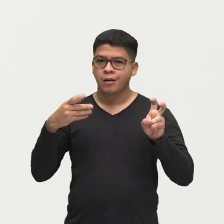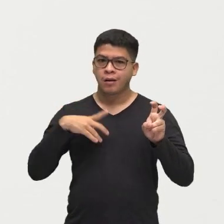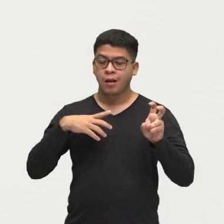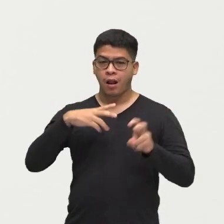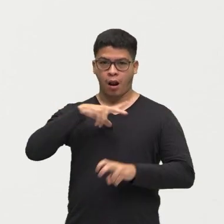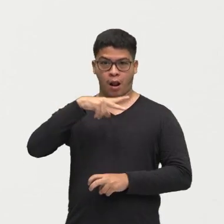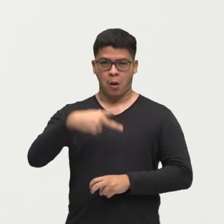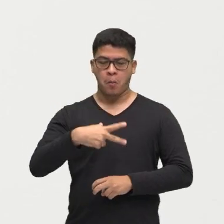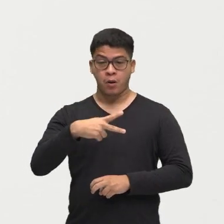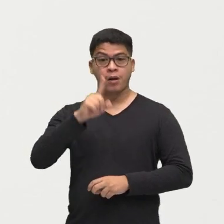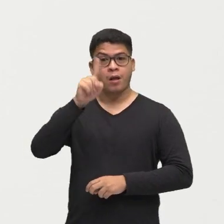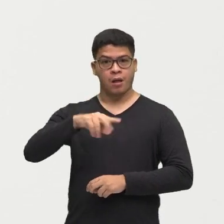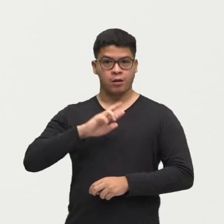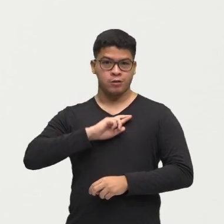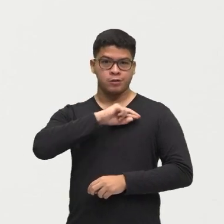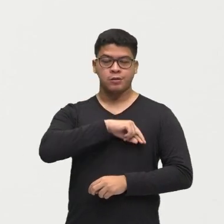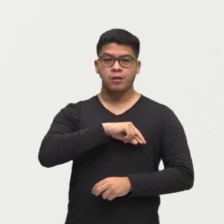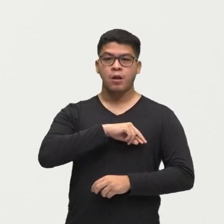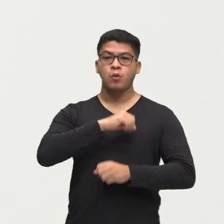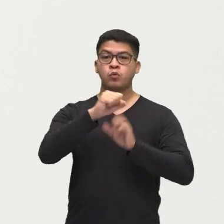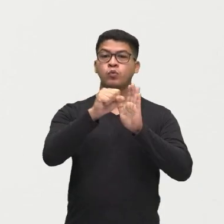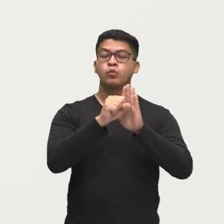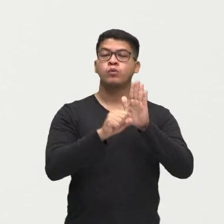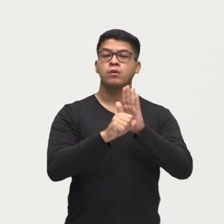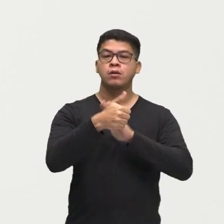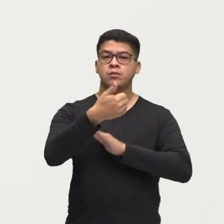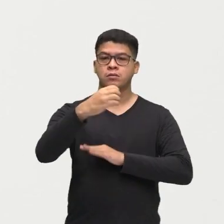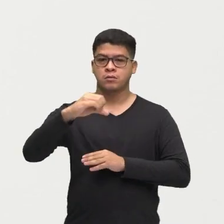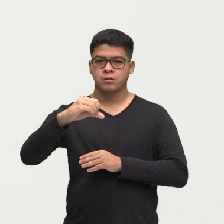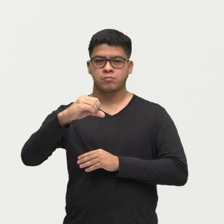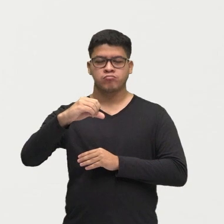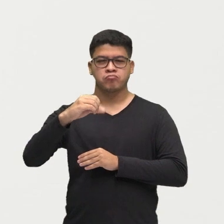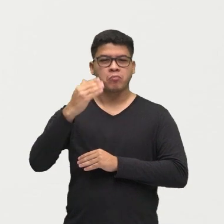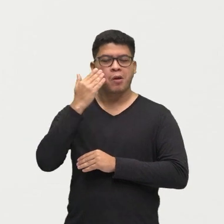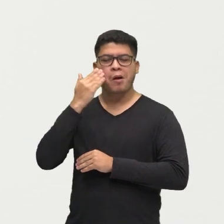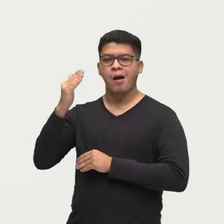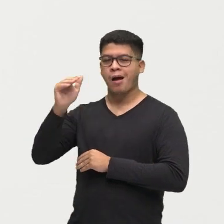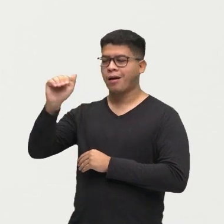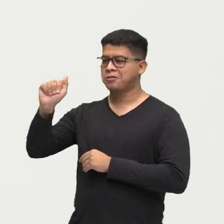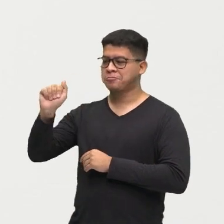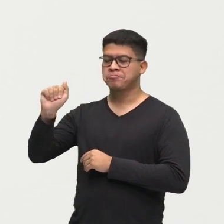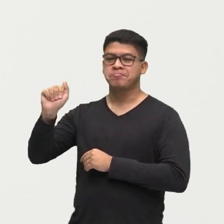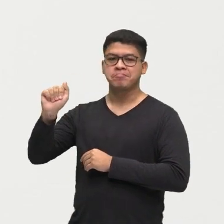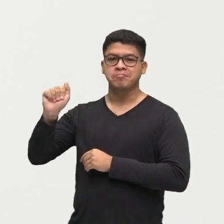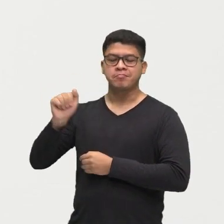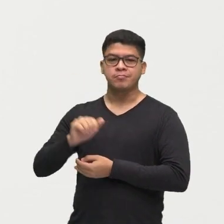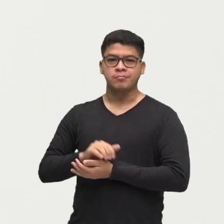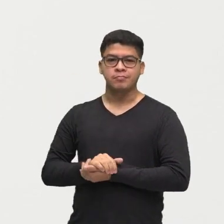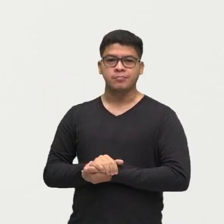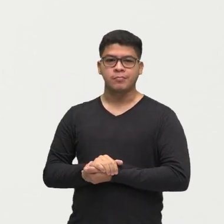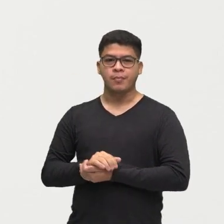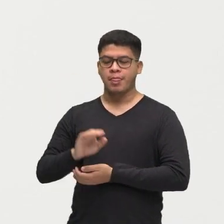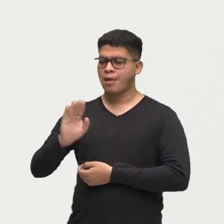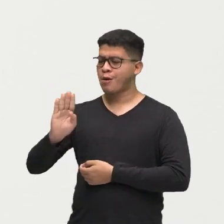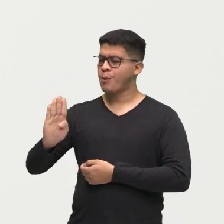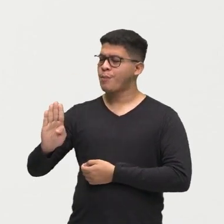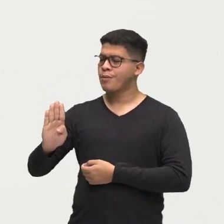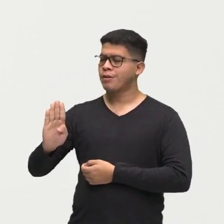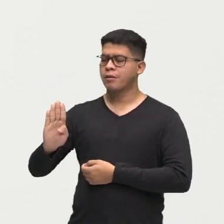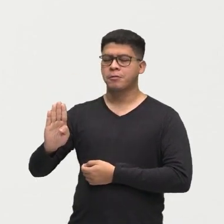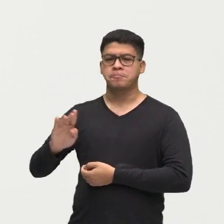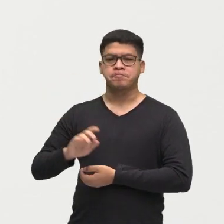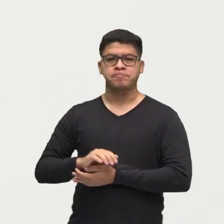século XIX foram, letra A, Castro Alves, Almeida Garré, Alexandre Herculano; B, Cesário